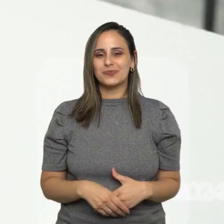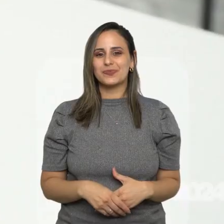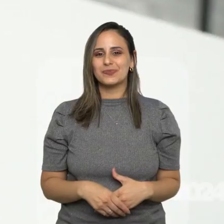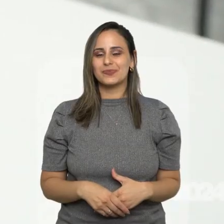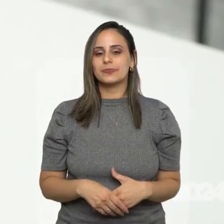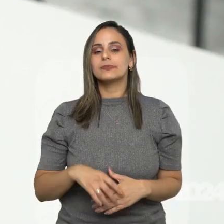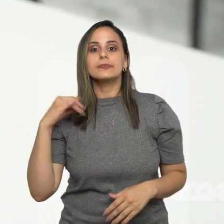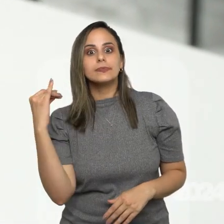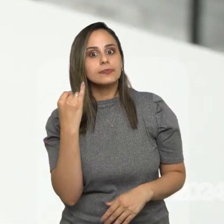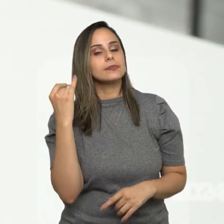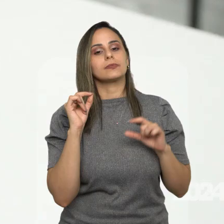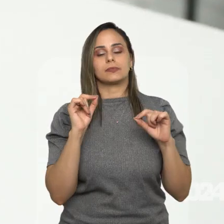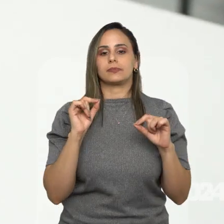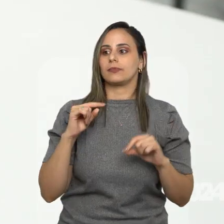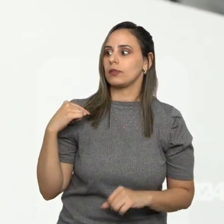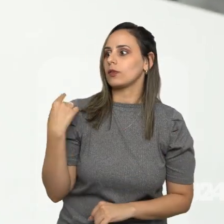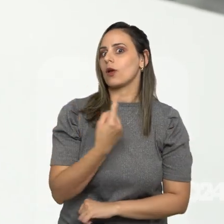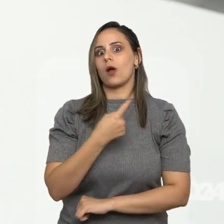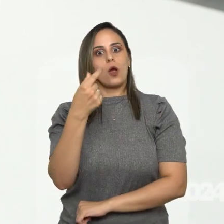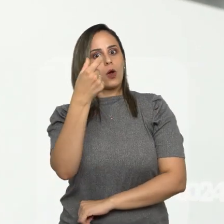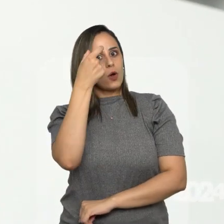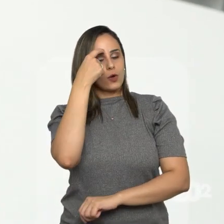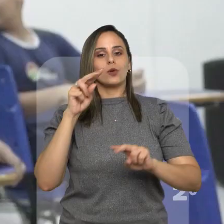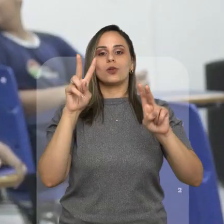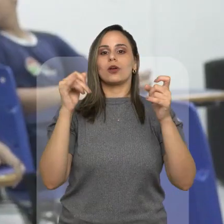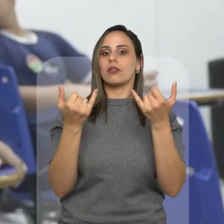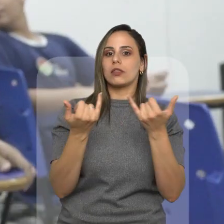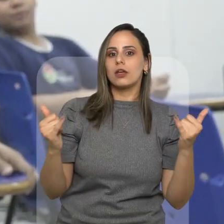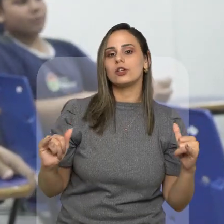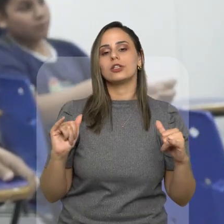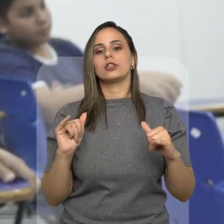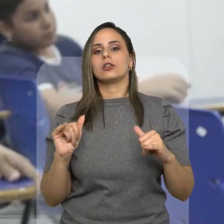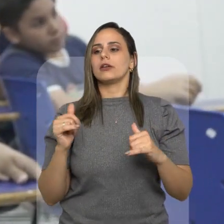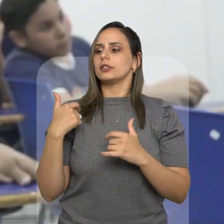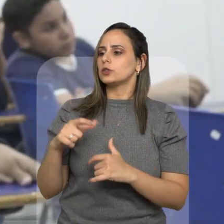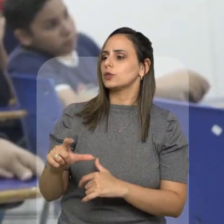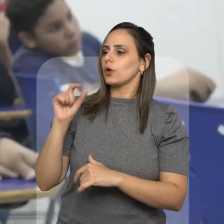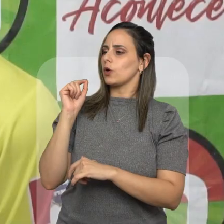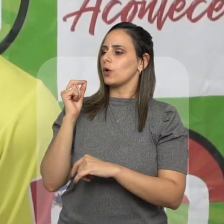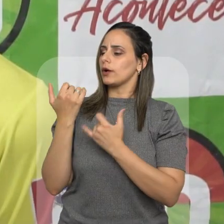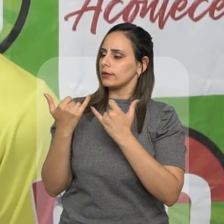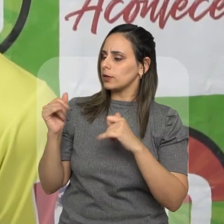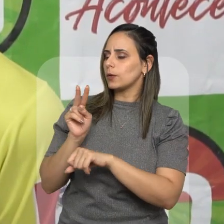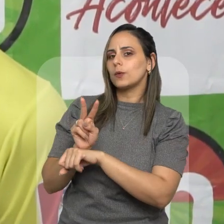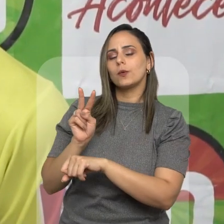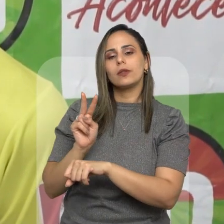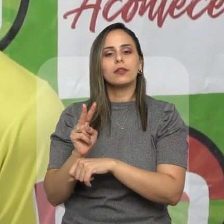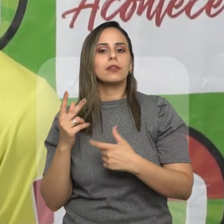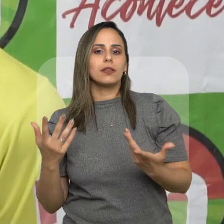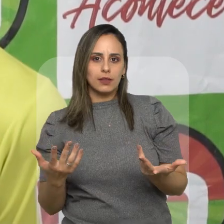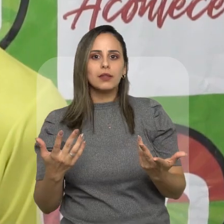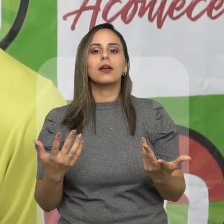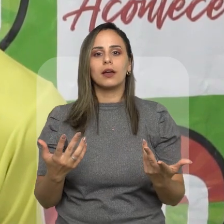É importante a gente ficar conscientizado, né, da importância da energia, a gente poder preservar a energia. Porque, querendo ou não, não é uma coisa fácil,